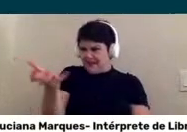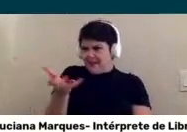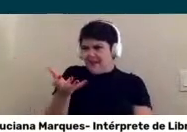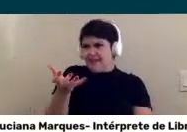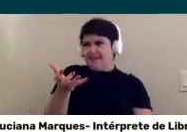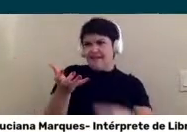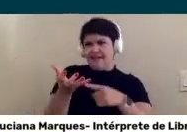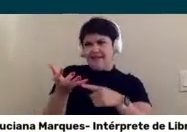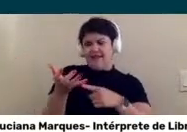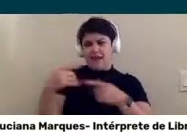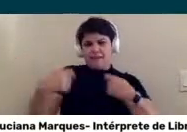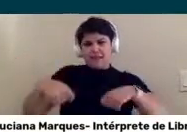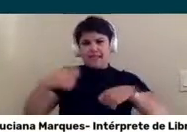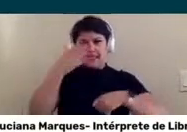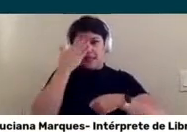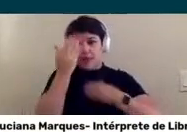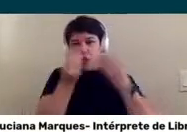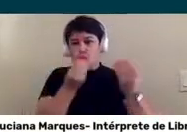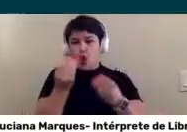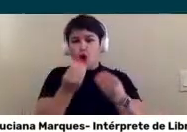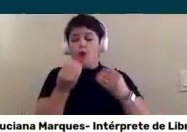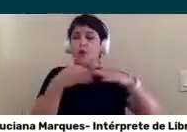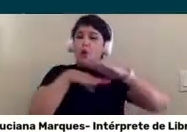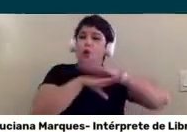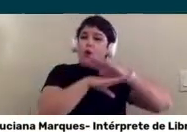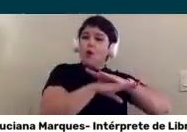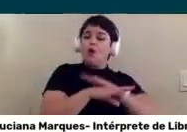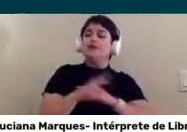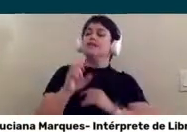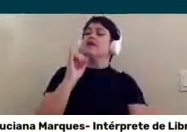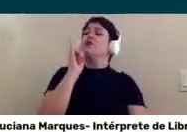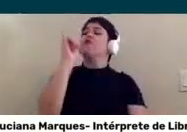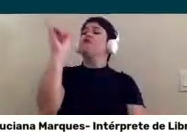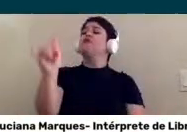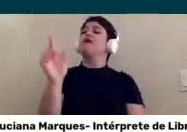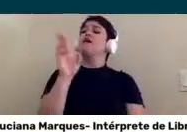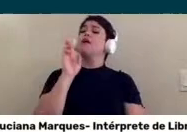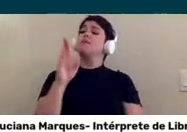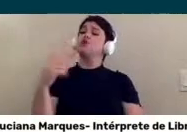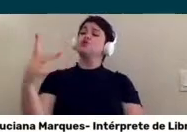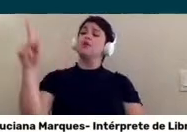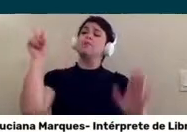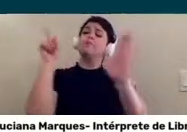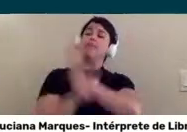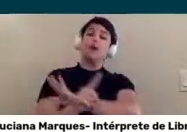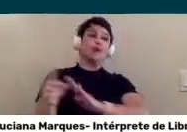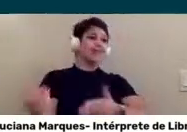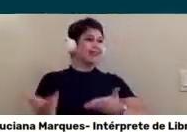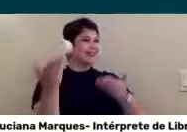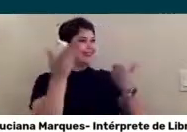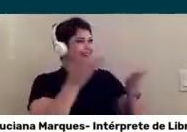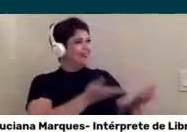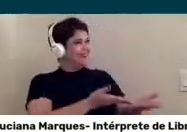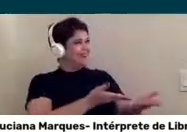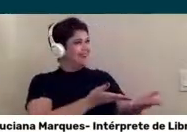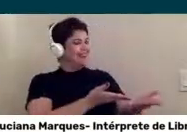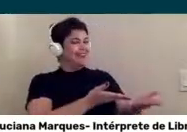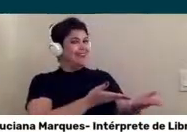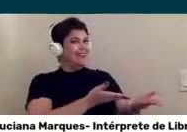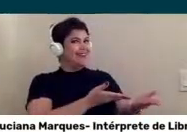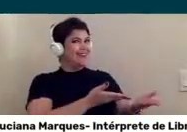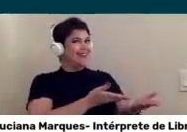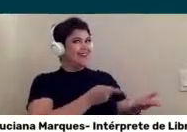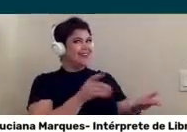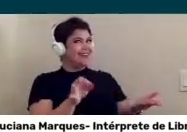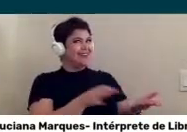está precisando saber como criar um repositório? Se eu te dissesse que a resposta para a sua pergunta está nesse espaço aqui